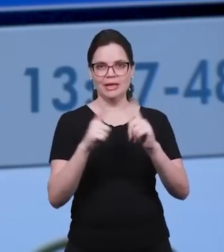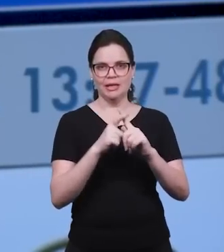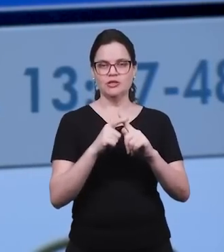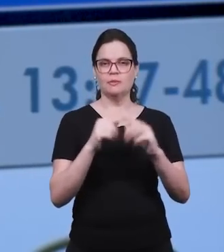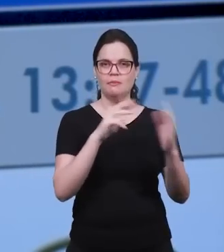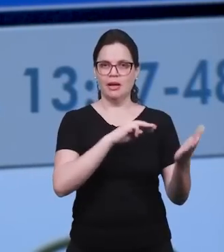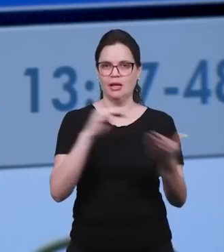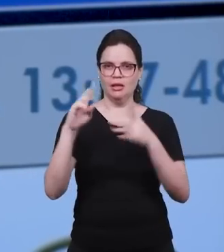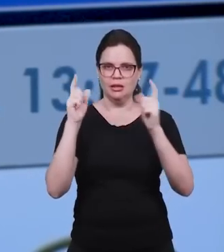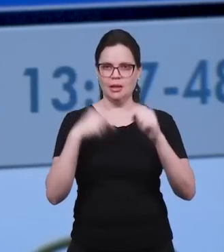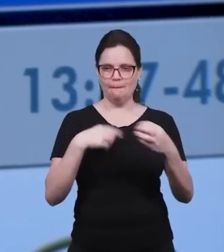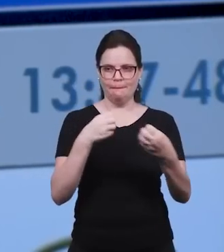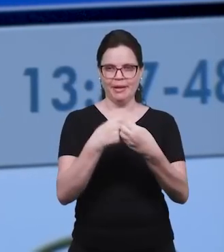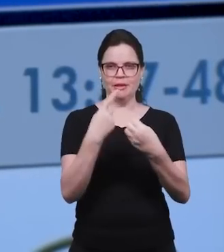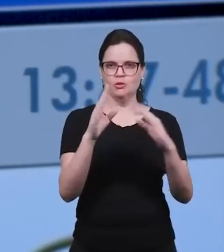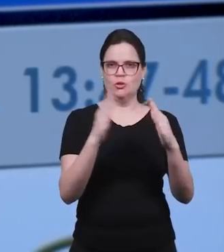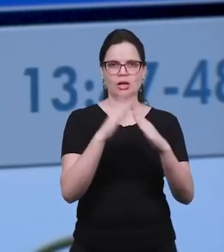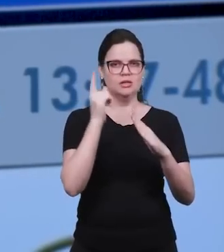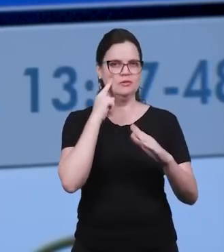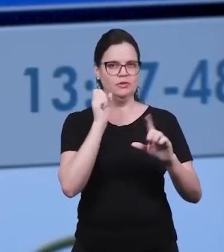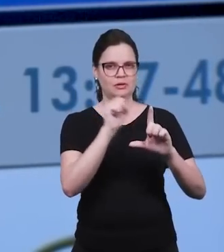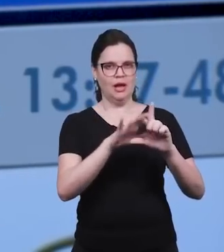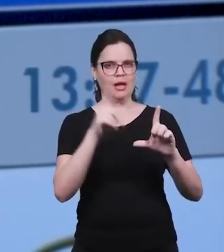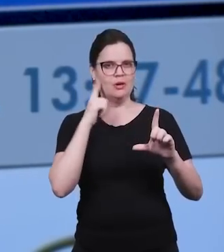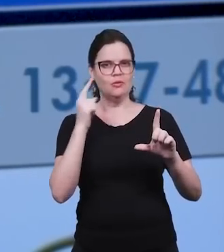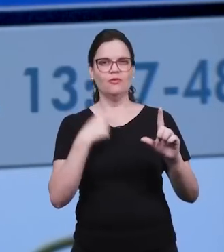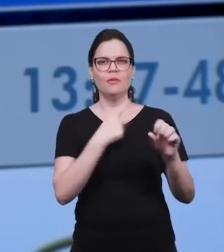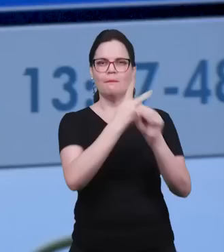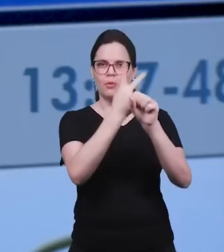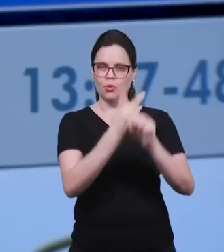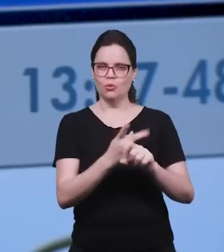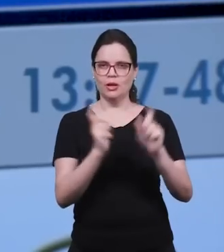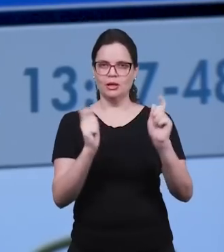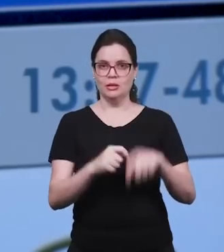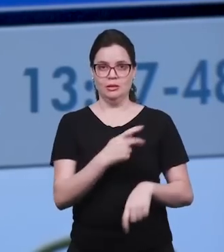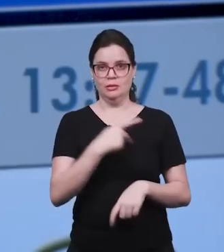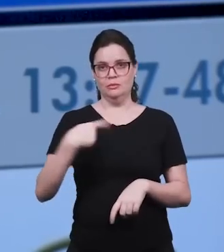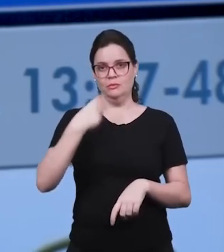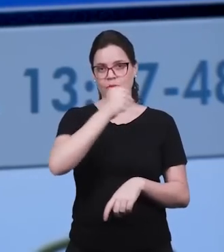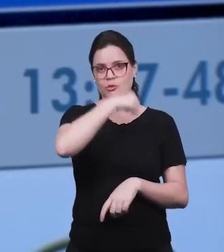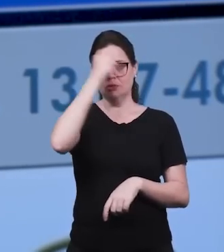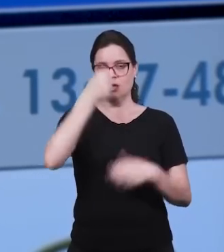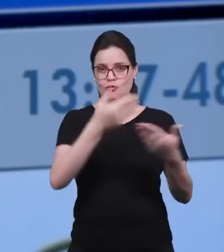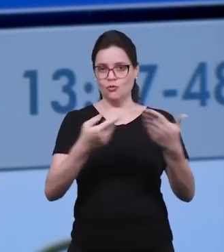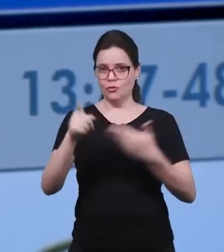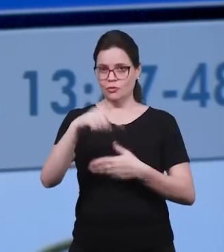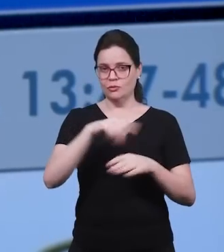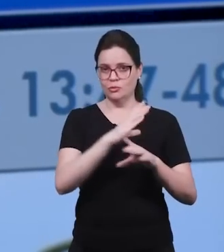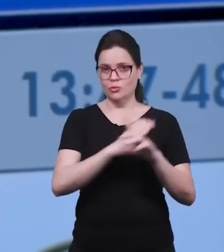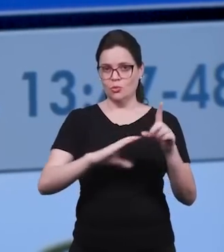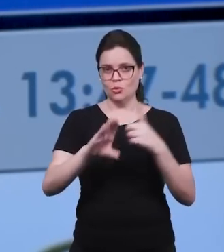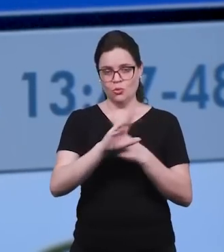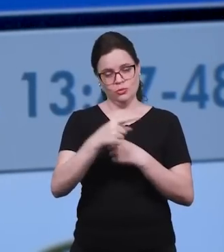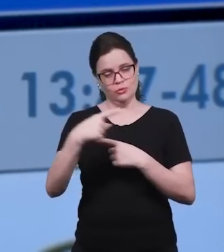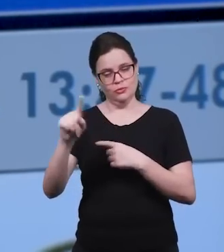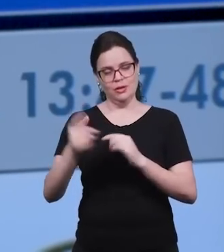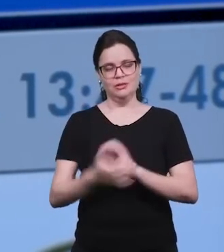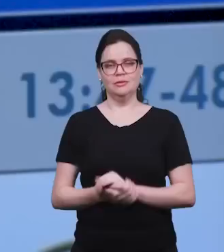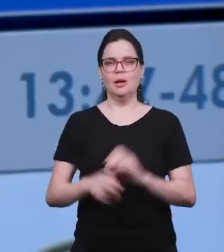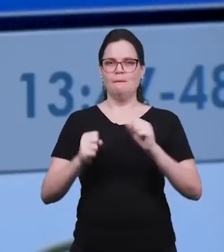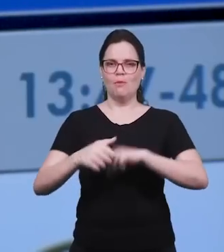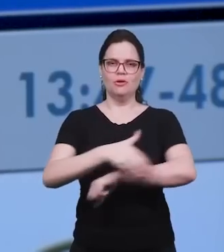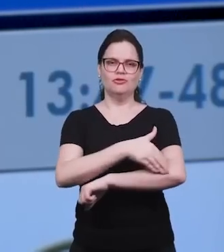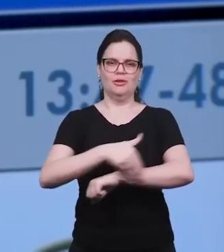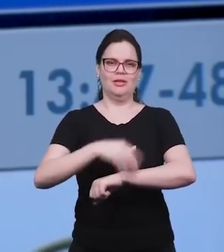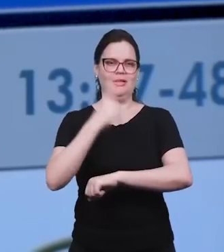Maranata mais perto da sua casa. Você pode acessar através desse QR Code, vai encontrar. O pastor Sérgio acabou de fazer um convite para você ir ao culto e você pode